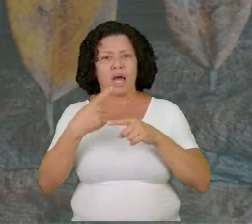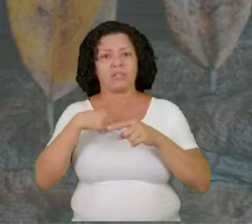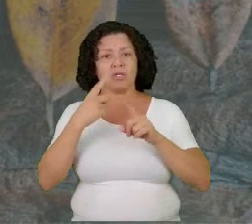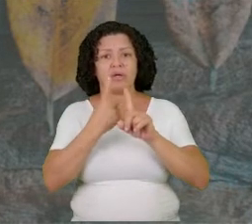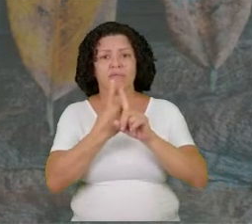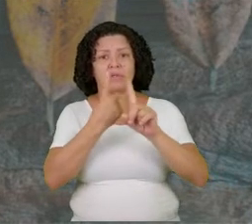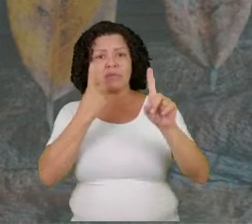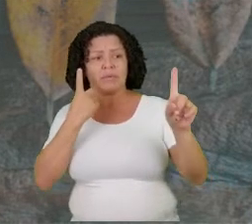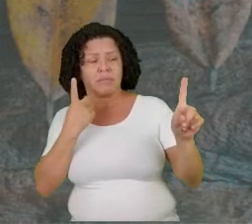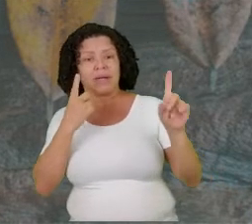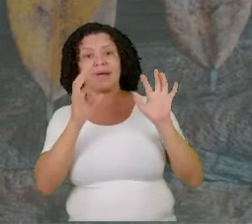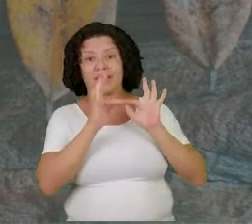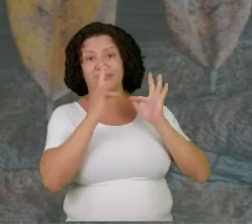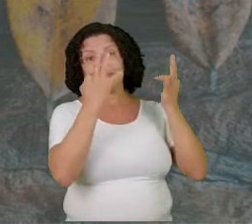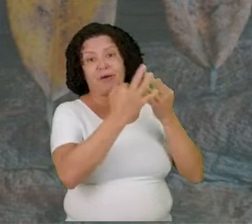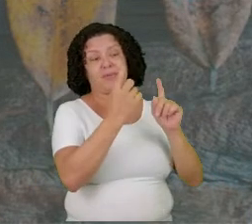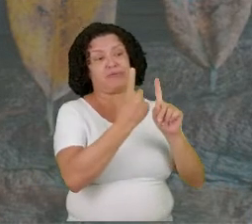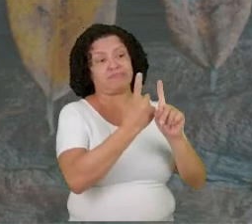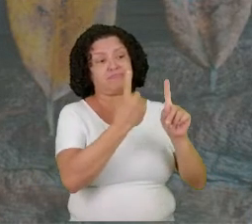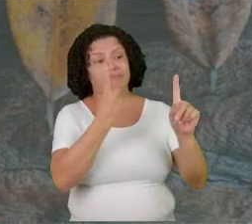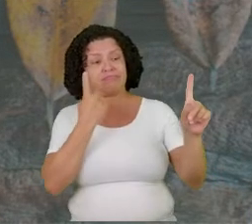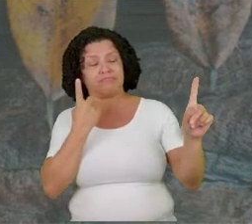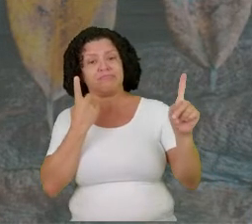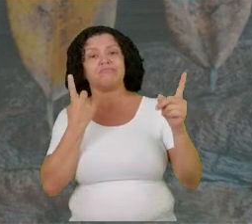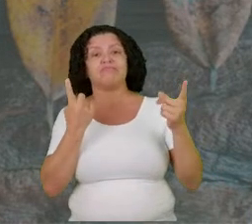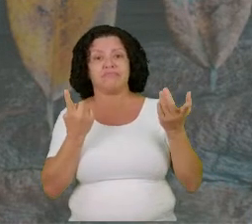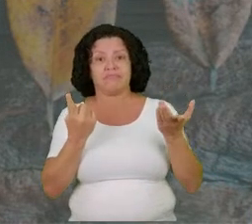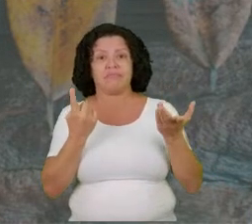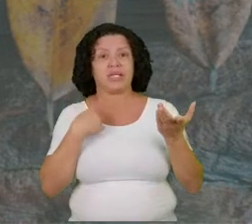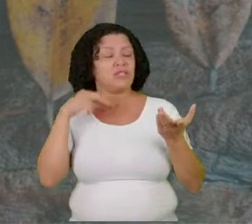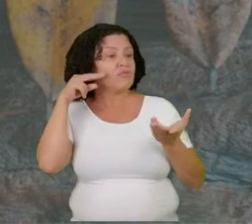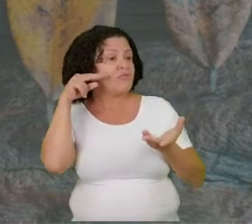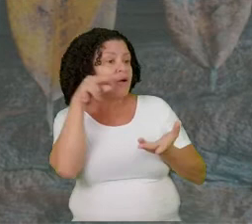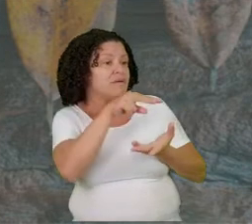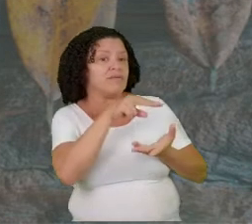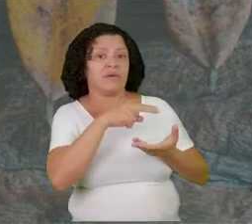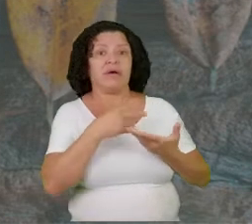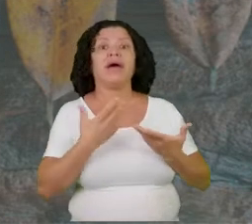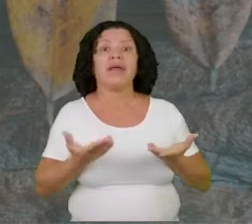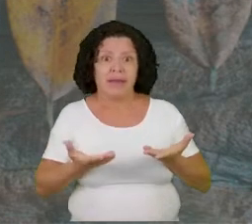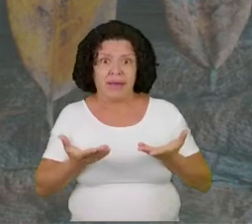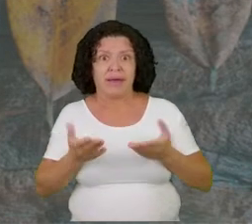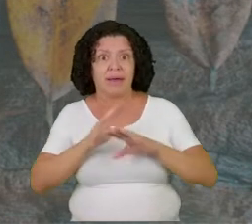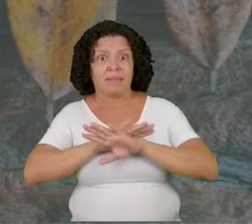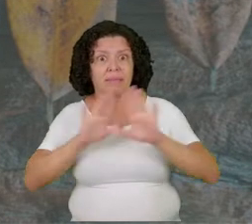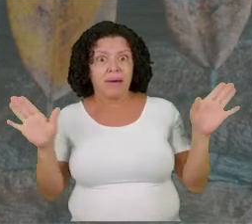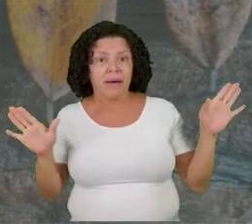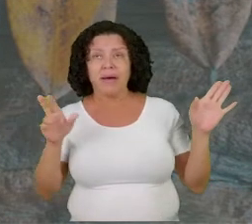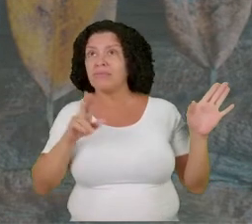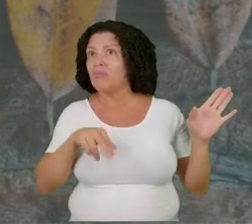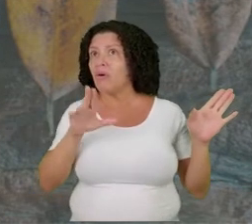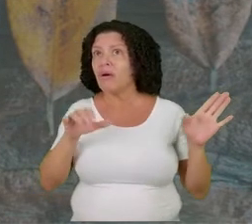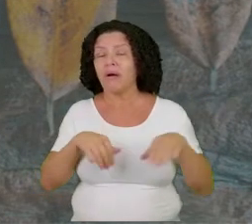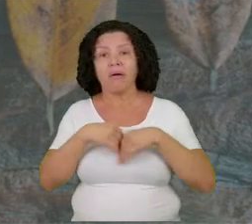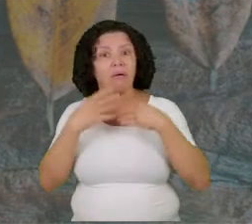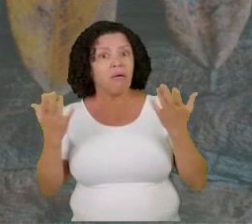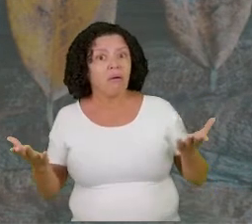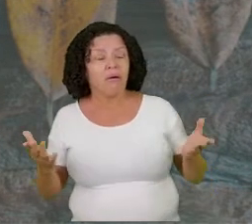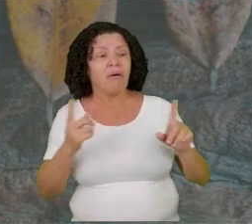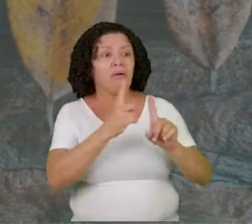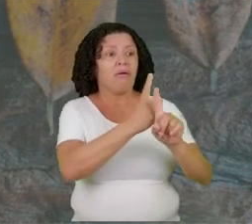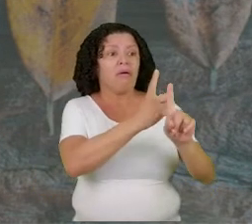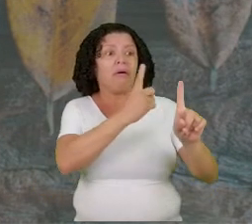nos separar dos nossos entes queridos, né? Não vamos vê-los, teoricamente não iremos vê-los nunca mais, né?